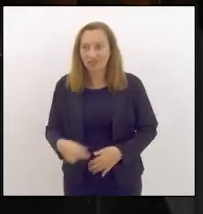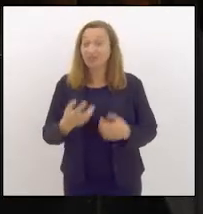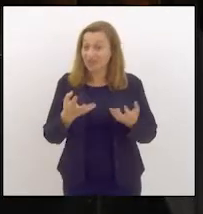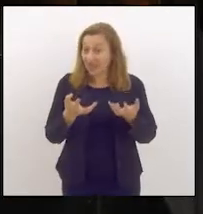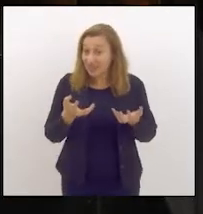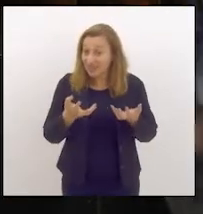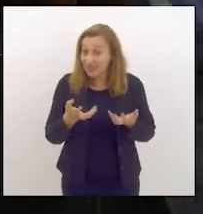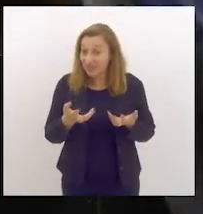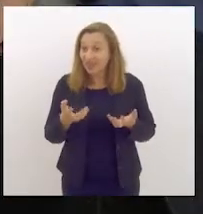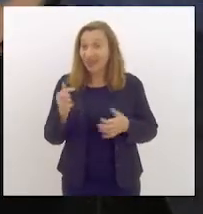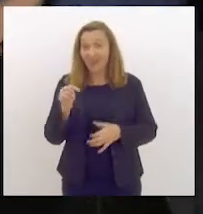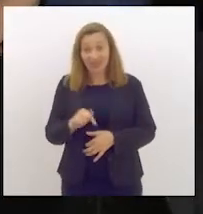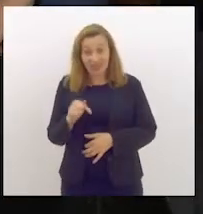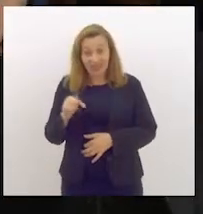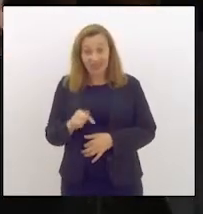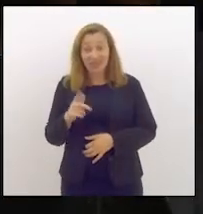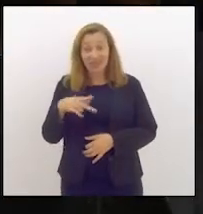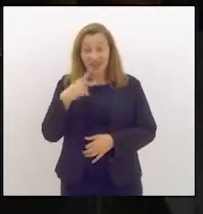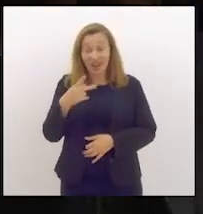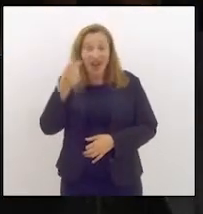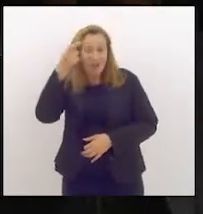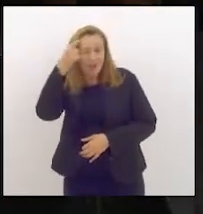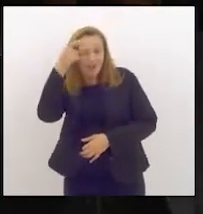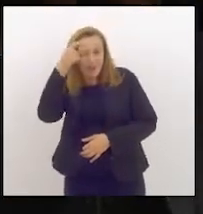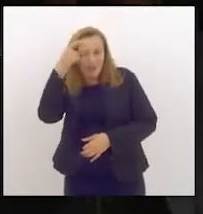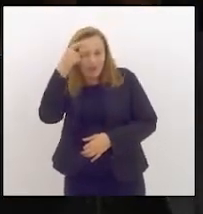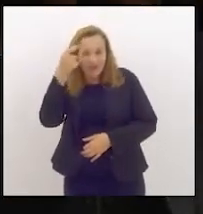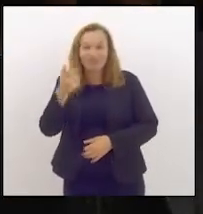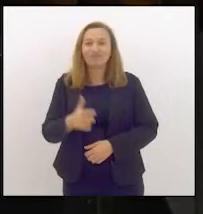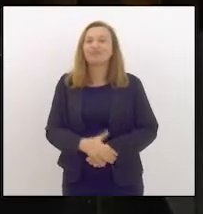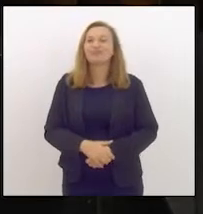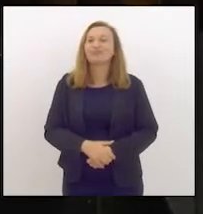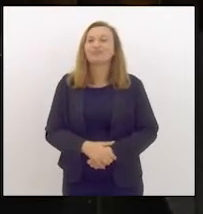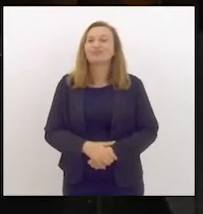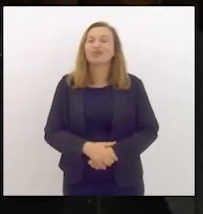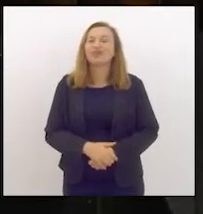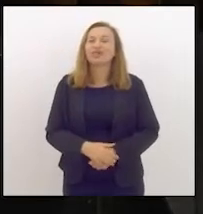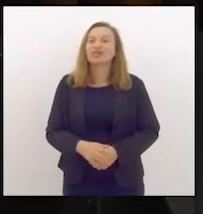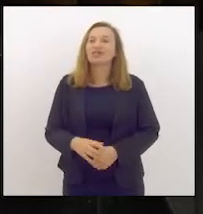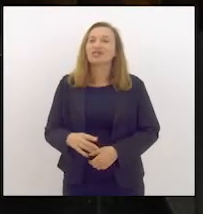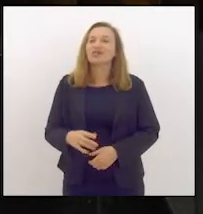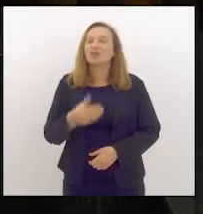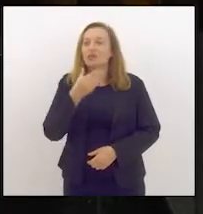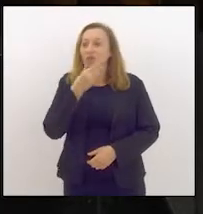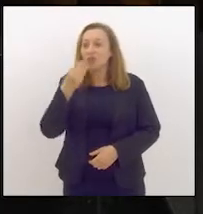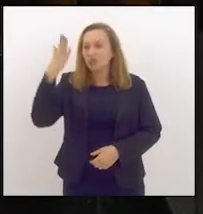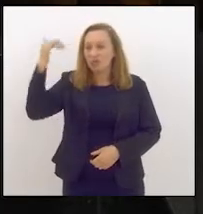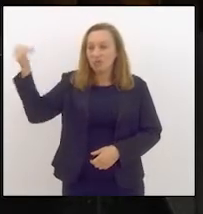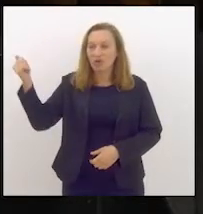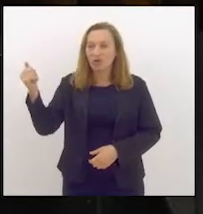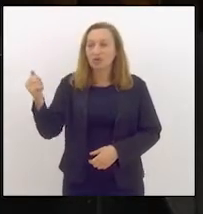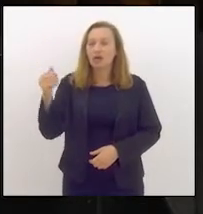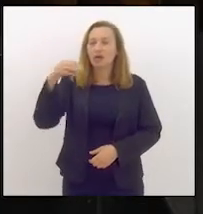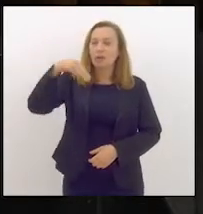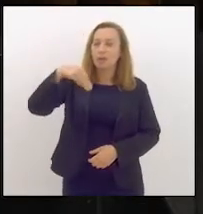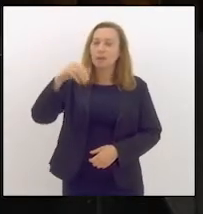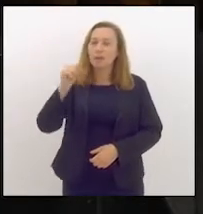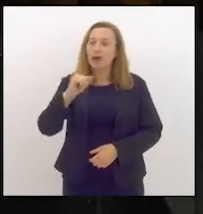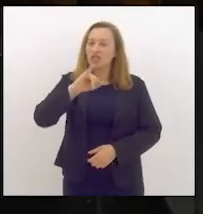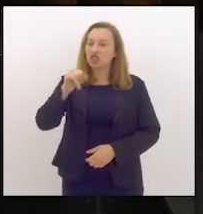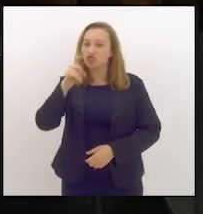quero aqui trazer à baila a memória do herói brasileiro Major Curió